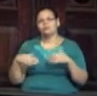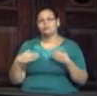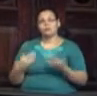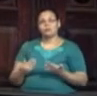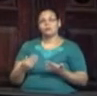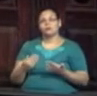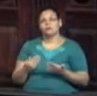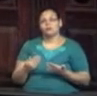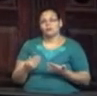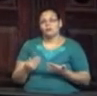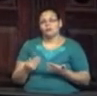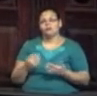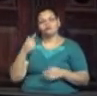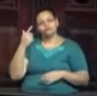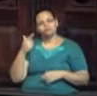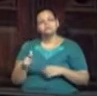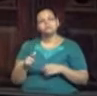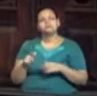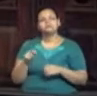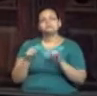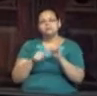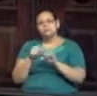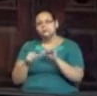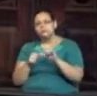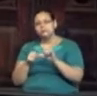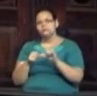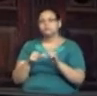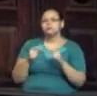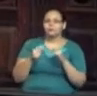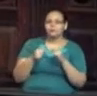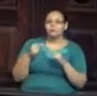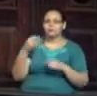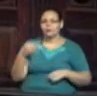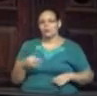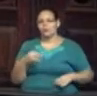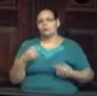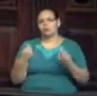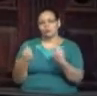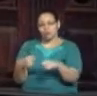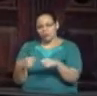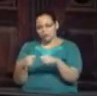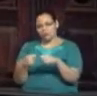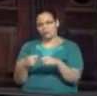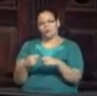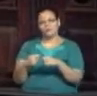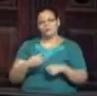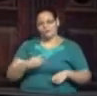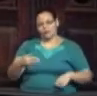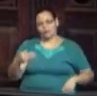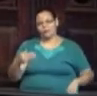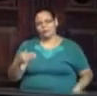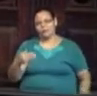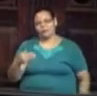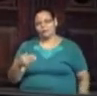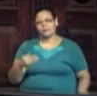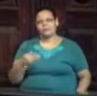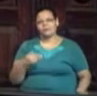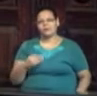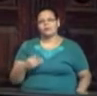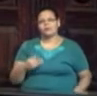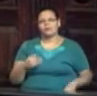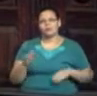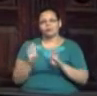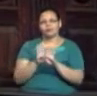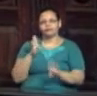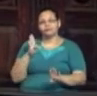e ajustá-lo de maneira a que ele possa vir a ser a porta